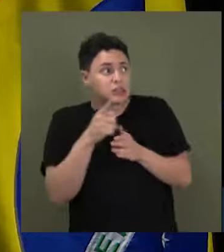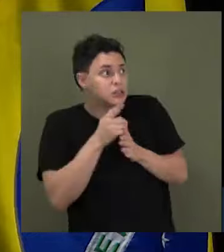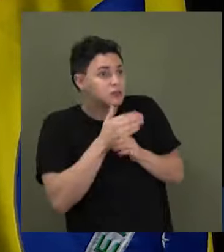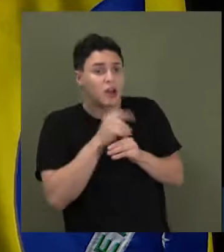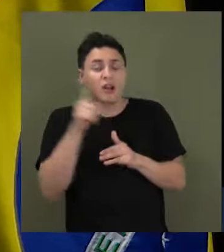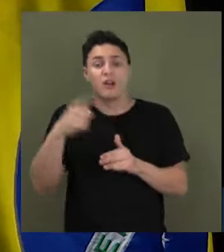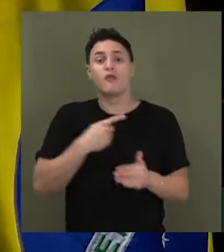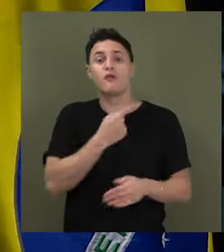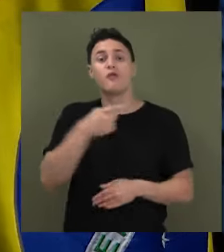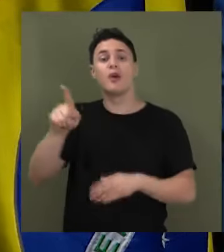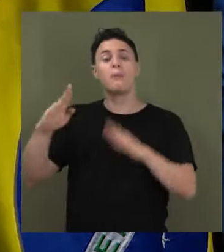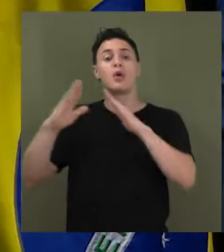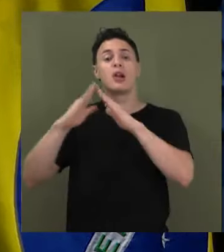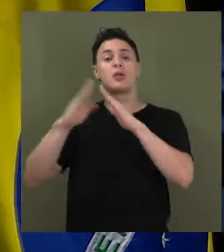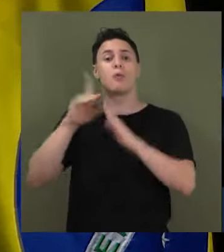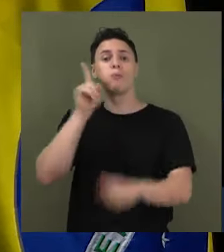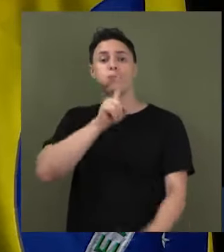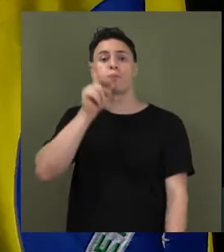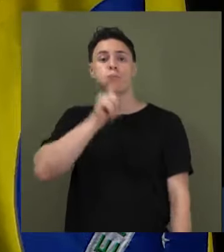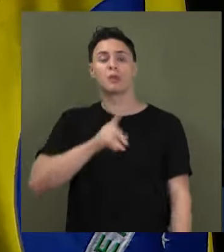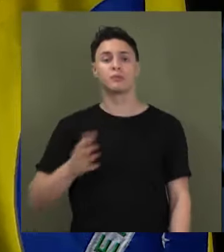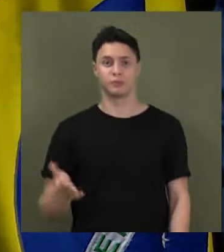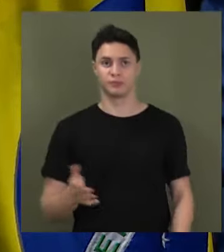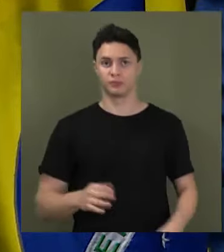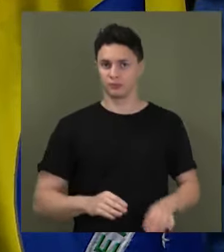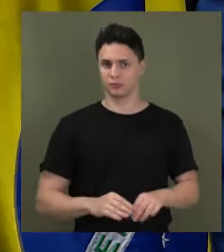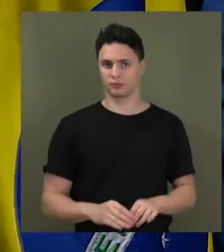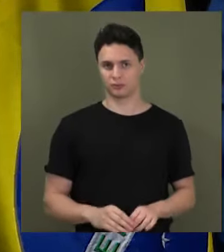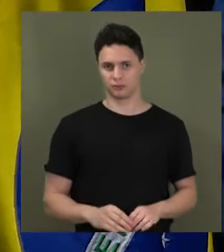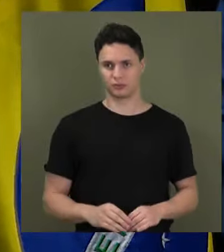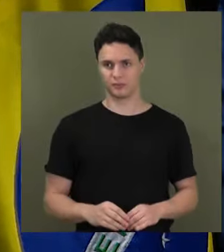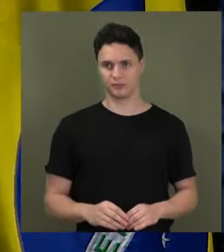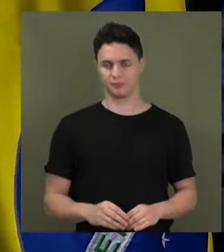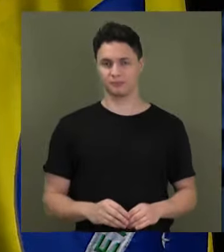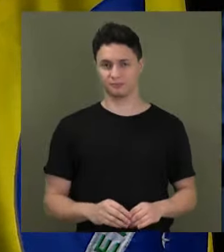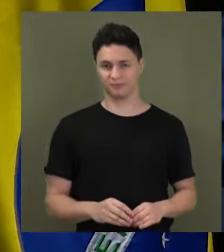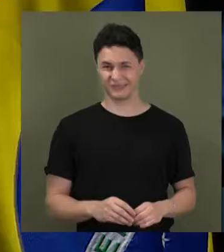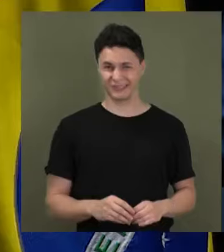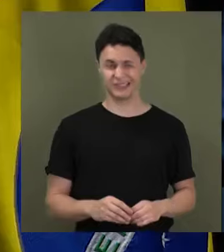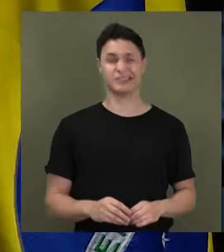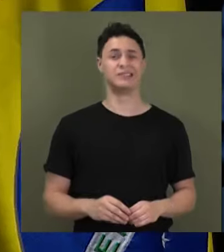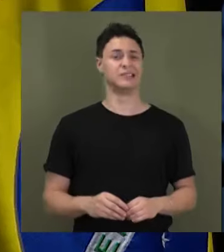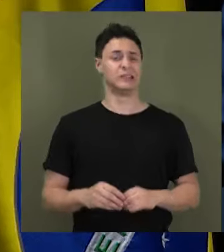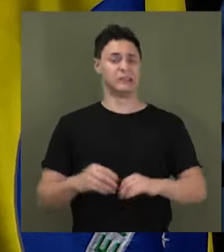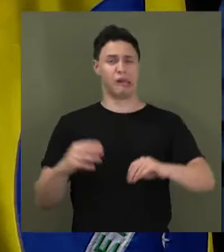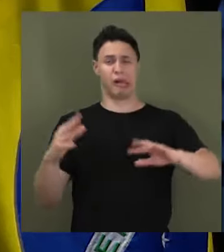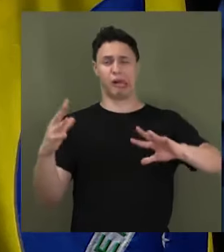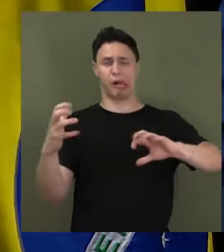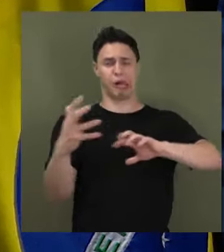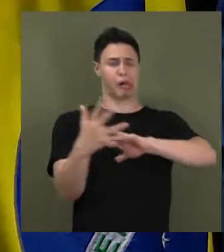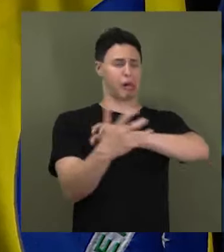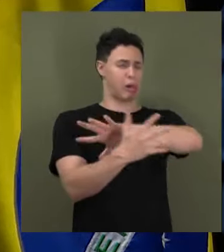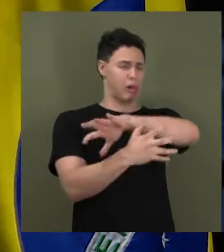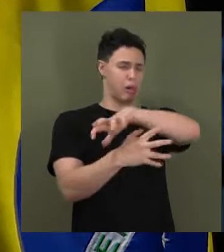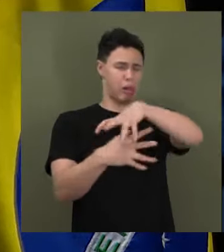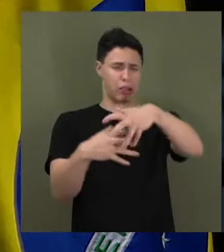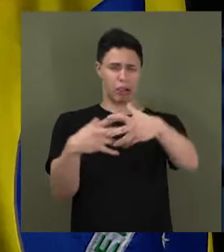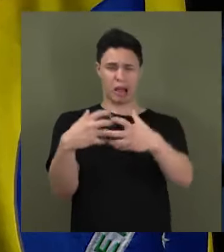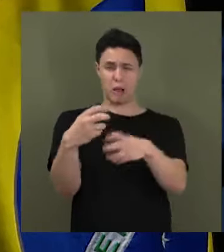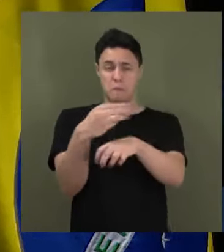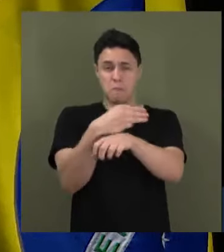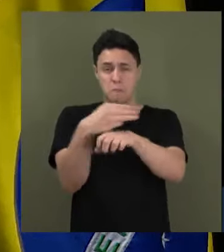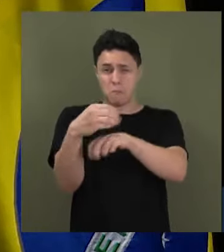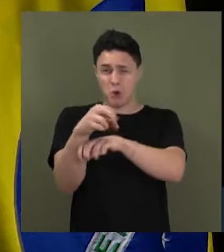Estados Unidos. Há uma profunda corrosão moral envolvendo as instâncias superiores do